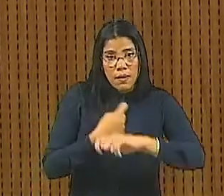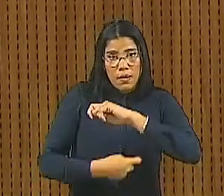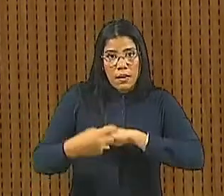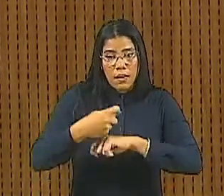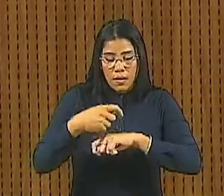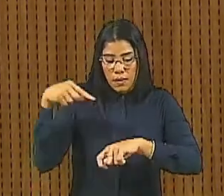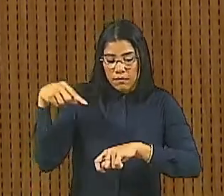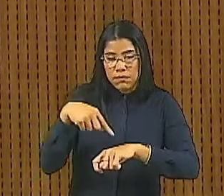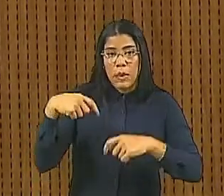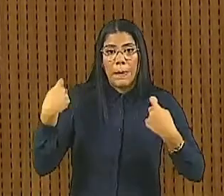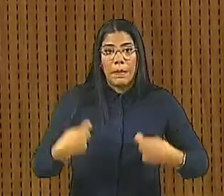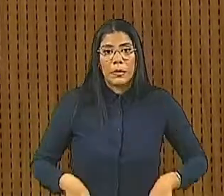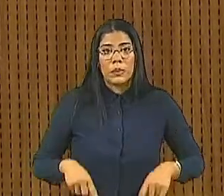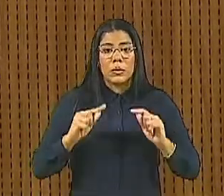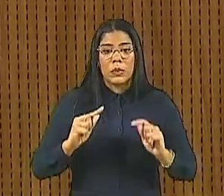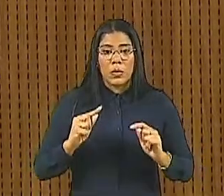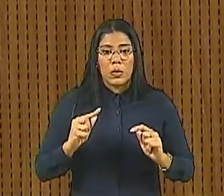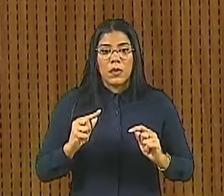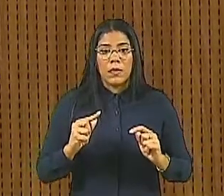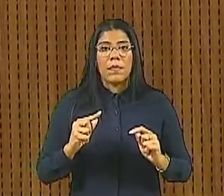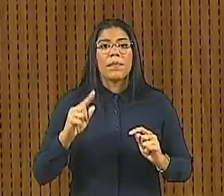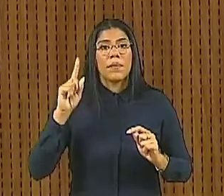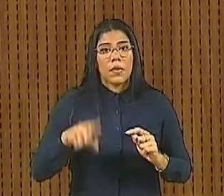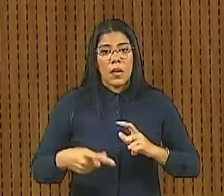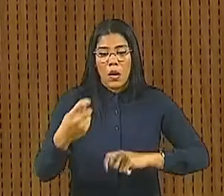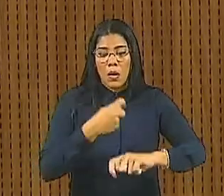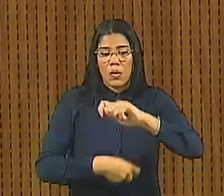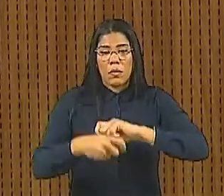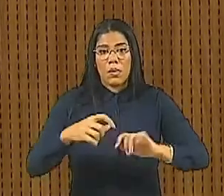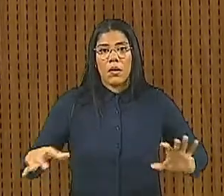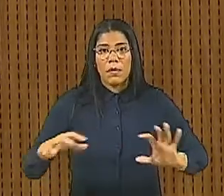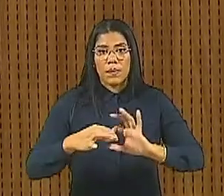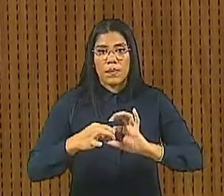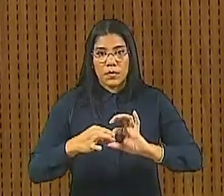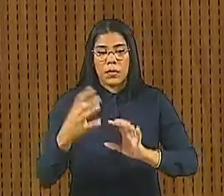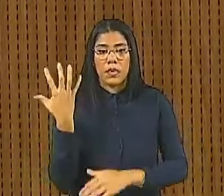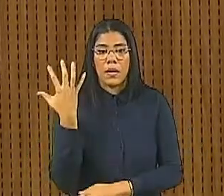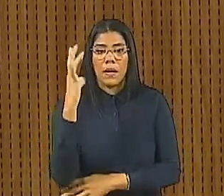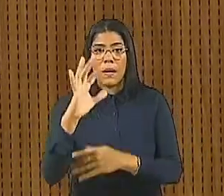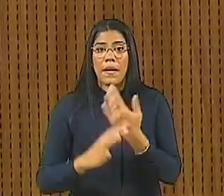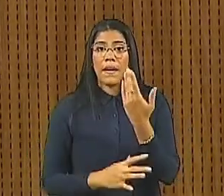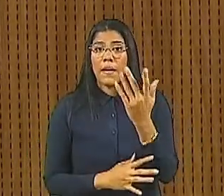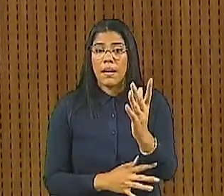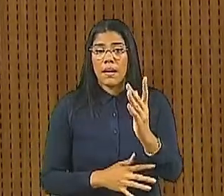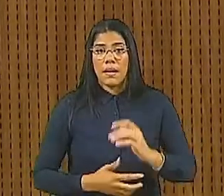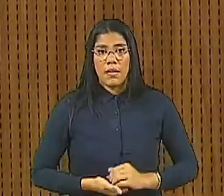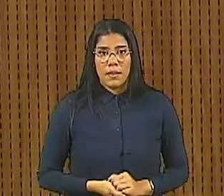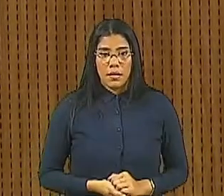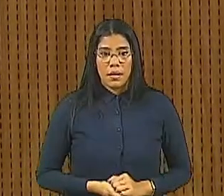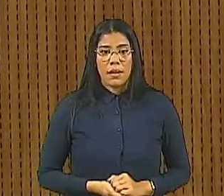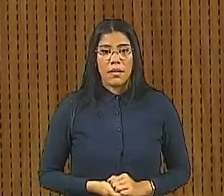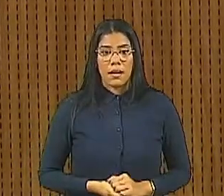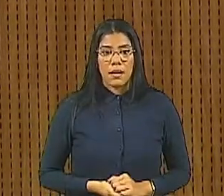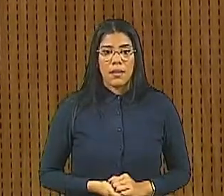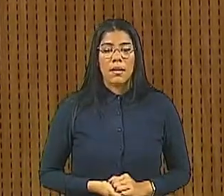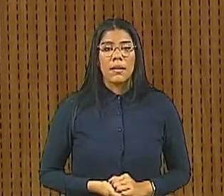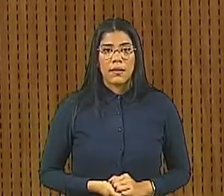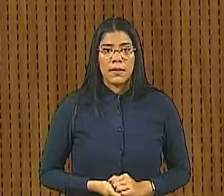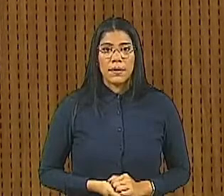ela converte a economia em economia verde, em empregos verdes, e ela aprende com as sabedorias